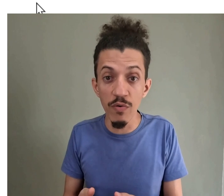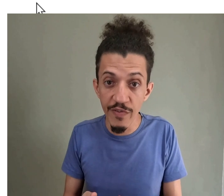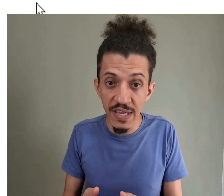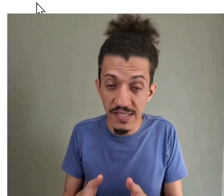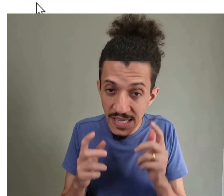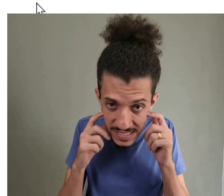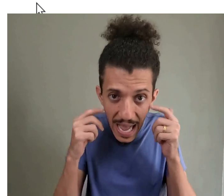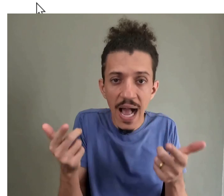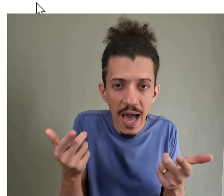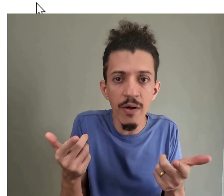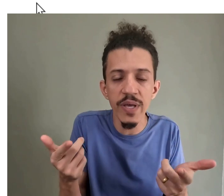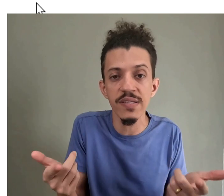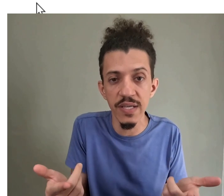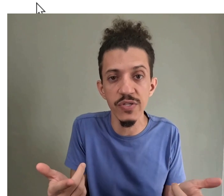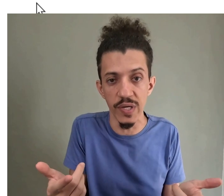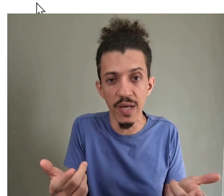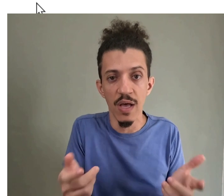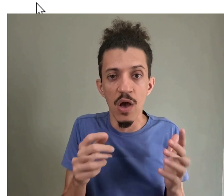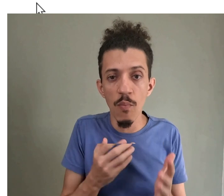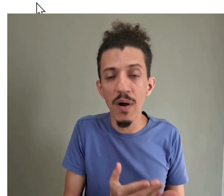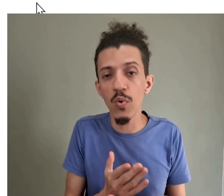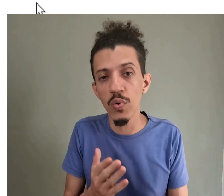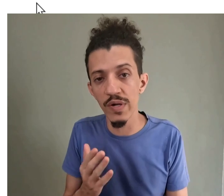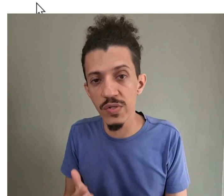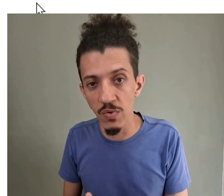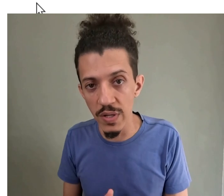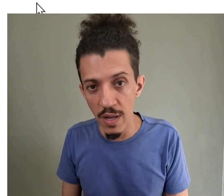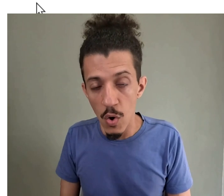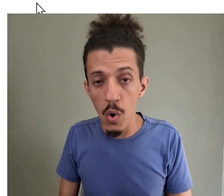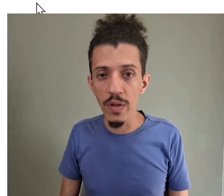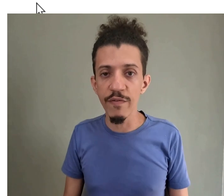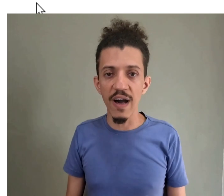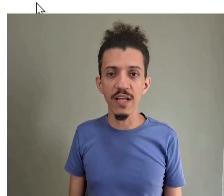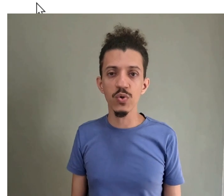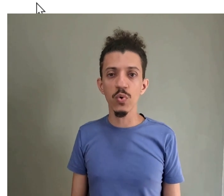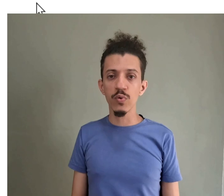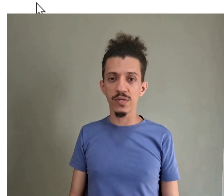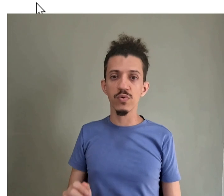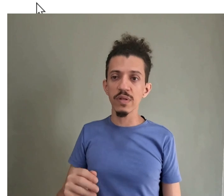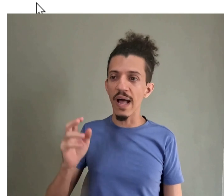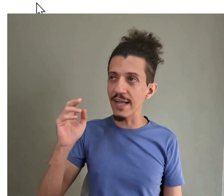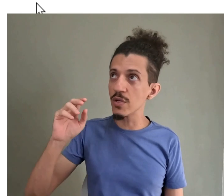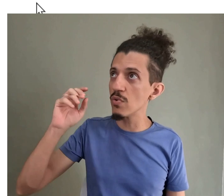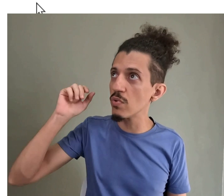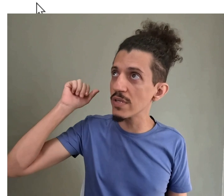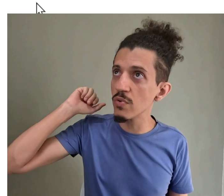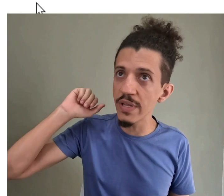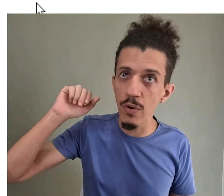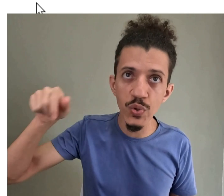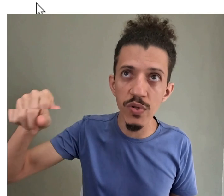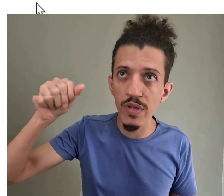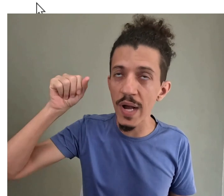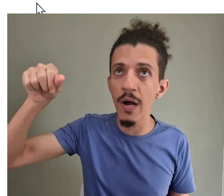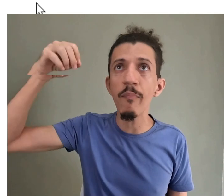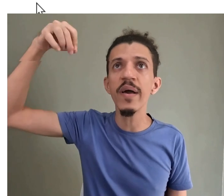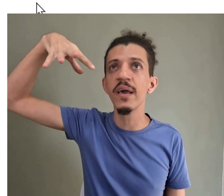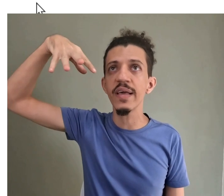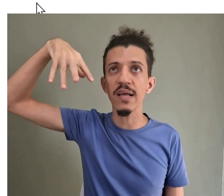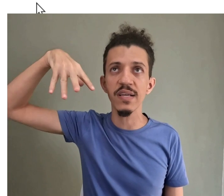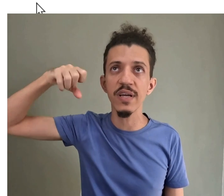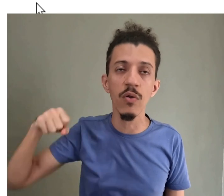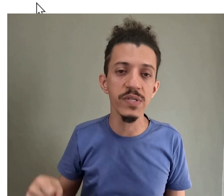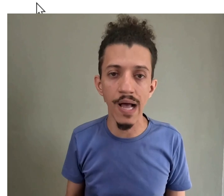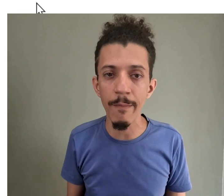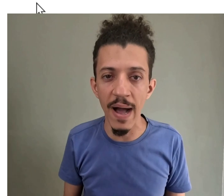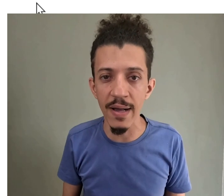pessoas ouvintes nem sacaram que existe uma cultura surda. Ou quando fala de cultura surda, acha que cultura surda é o surdo ter uma campainha que